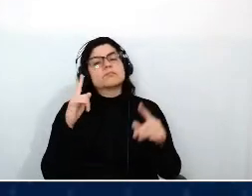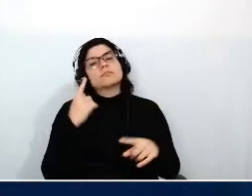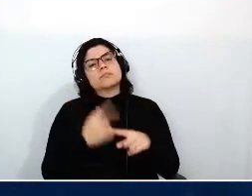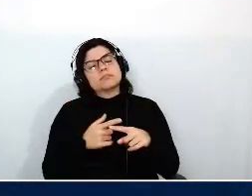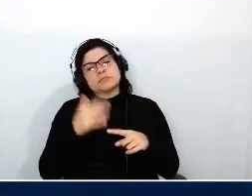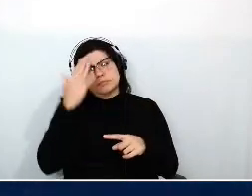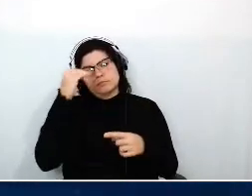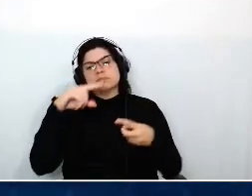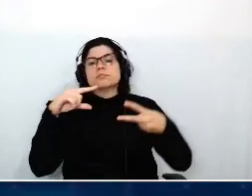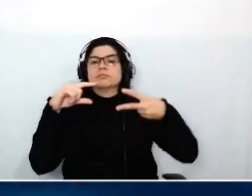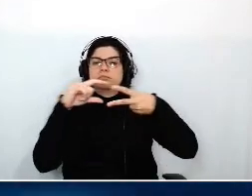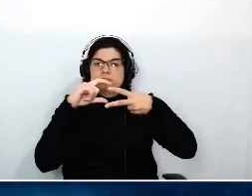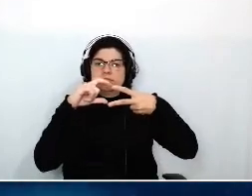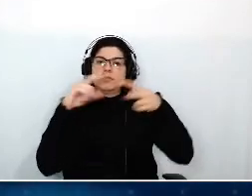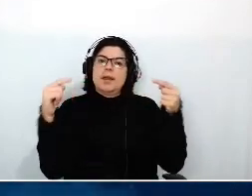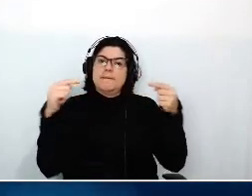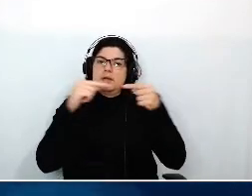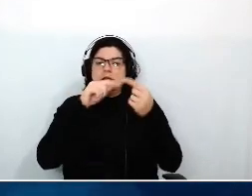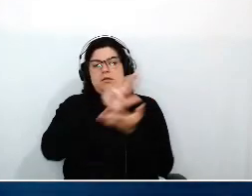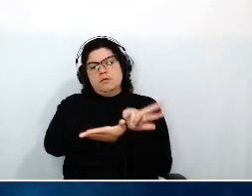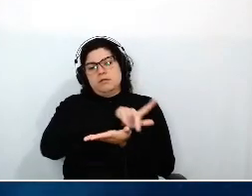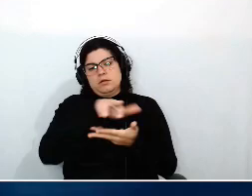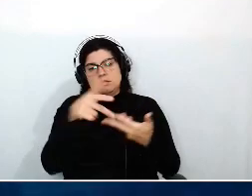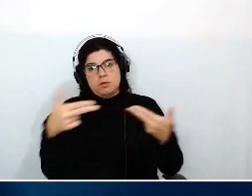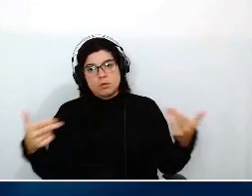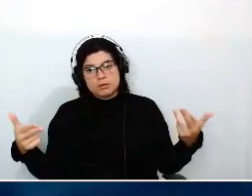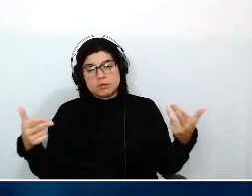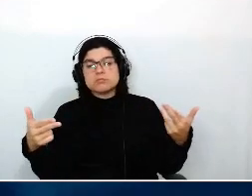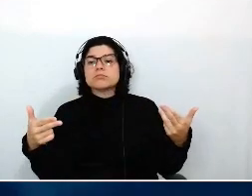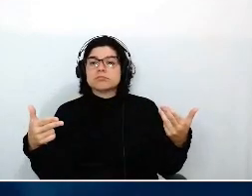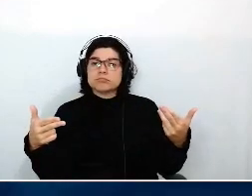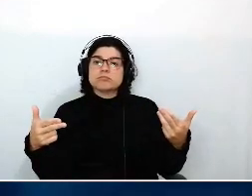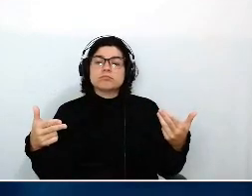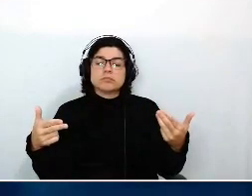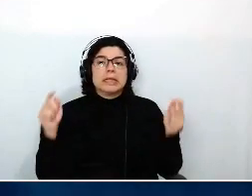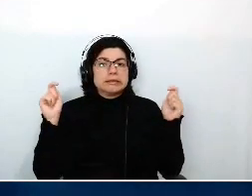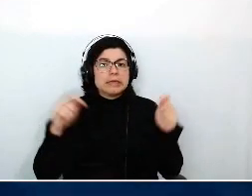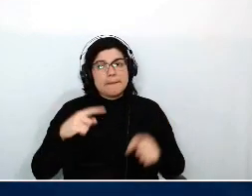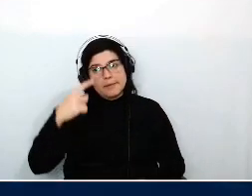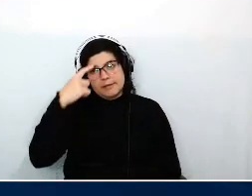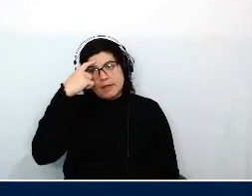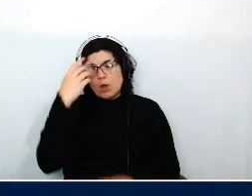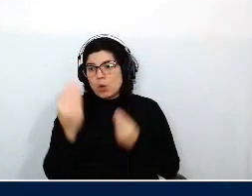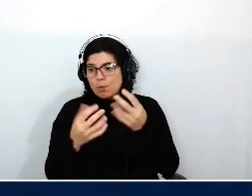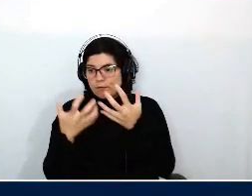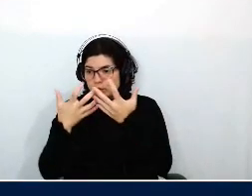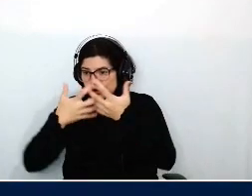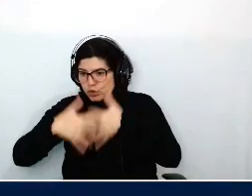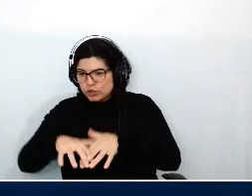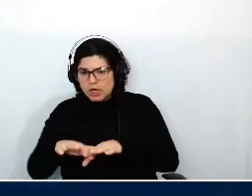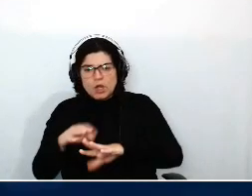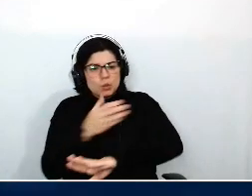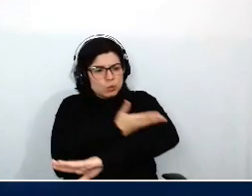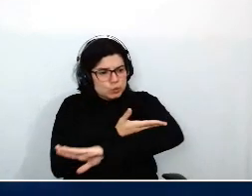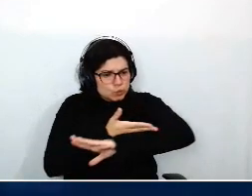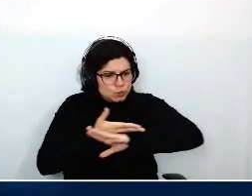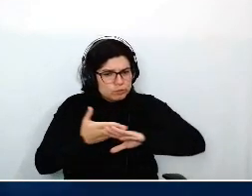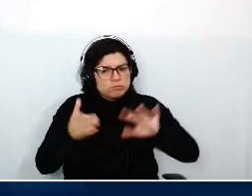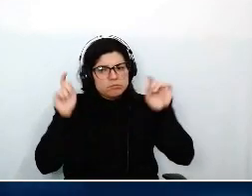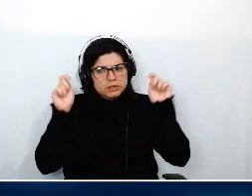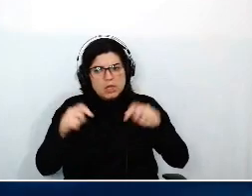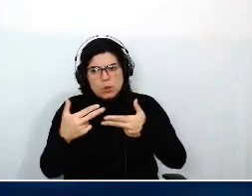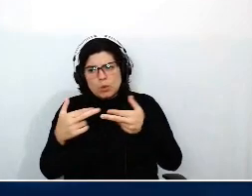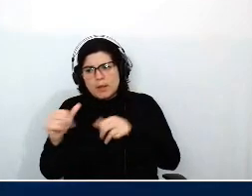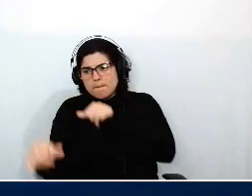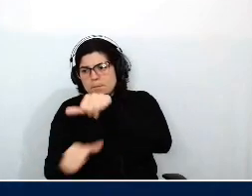linguagem multiparadigma, então acho que trazer a ideia do funcional e você se acostumar com esse lance de coisas imutáveis,